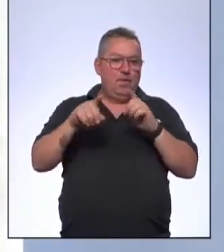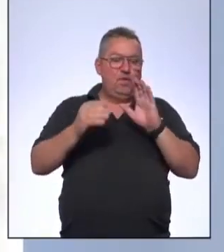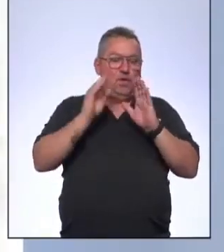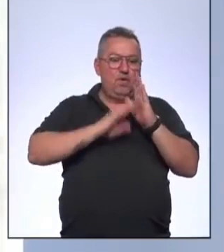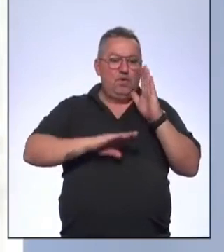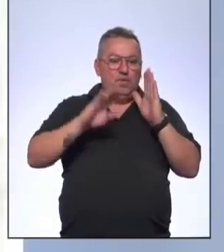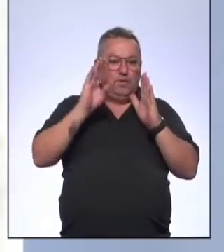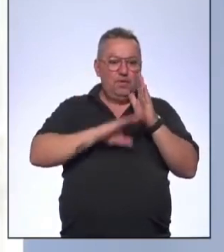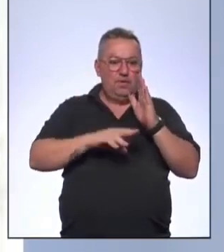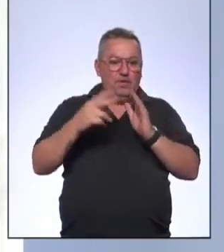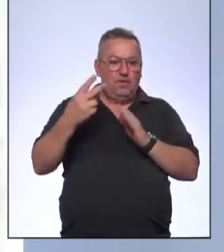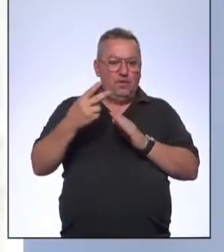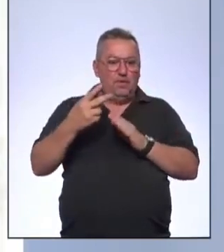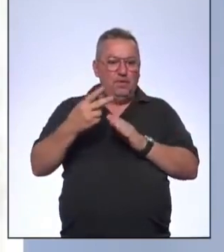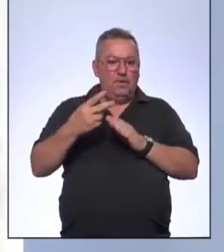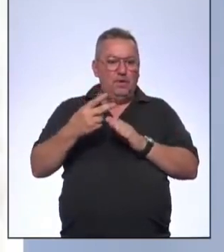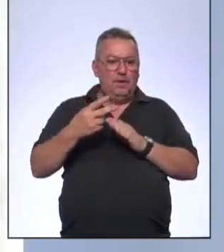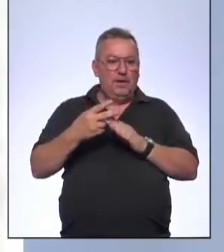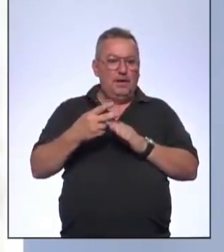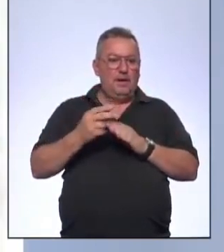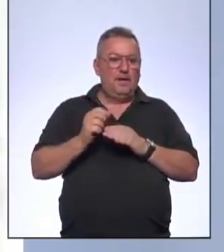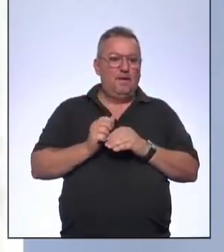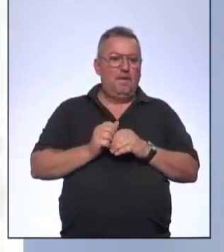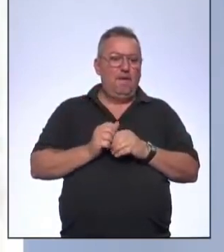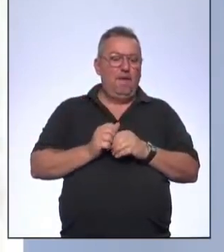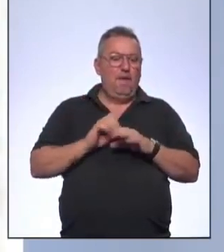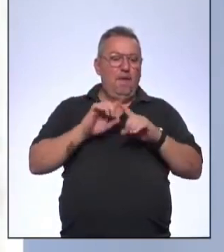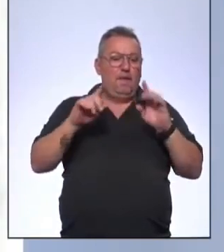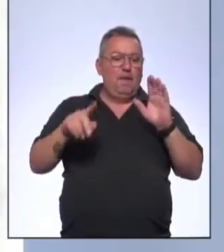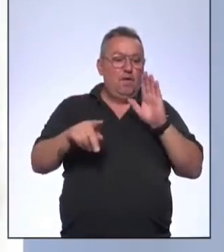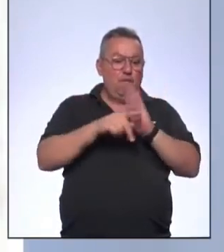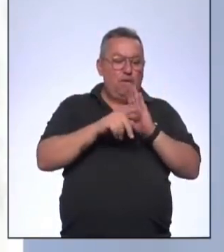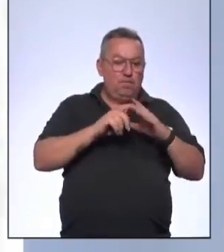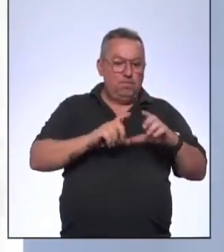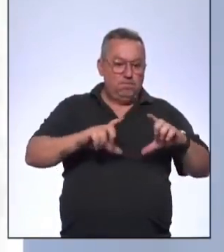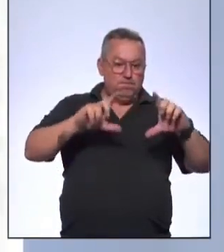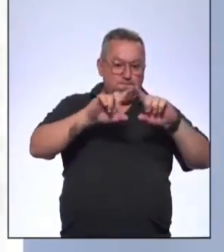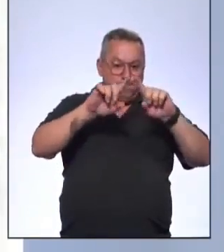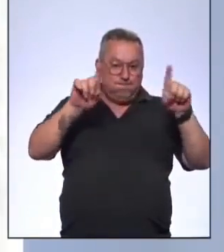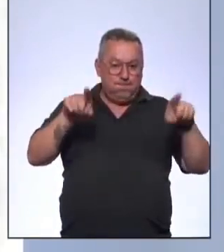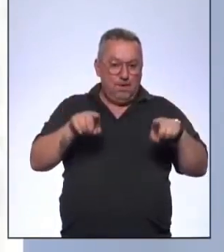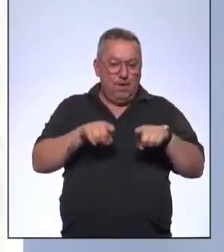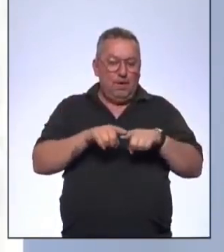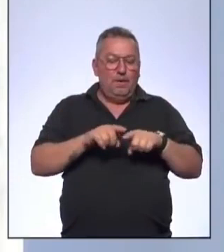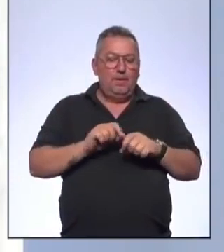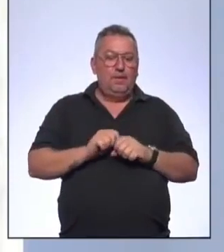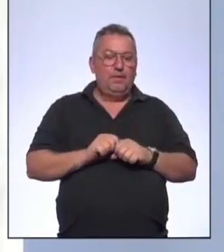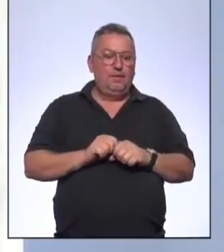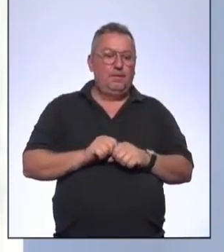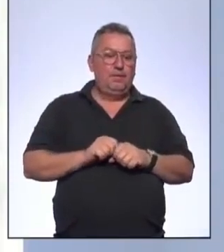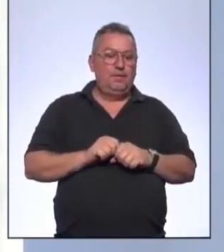né? Então, a área, no caso ali, a área da superfície, vou usar um S aqui, né?